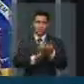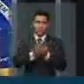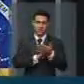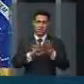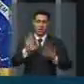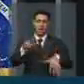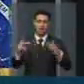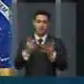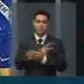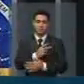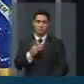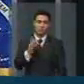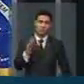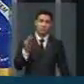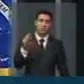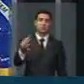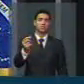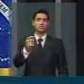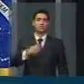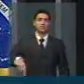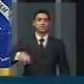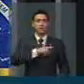futuro sermos, sim,